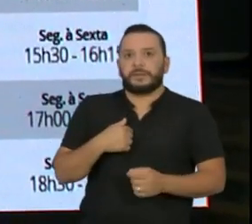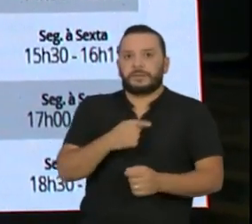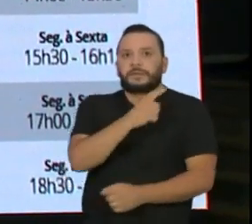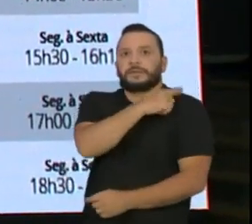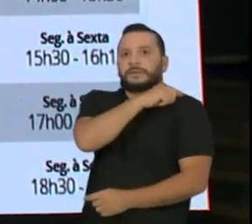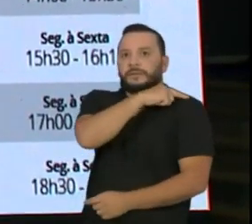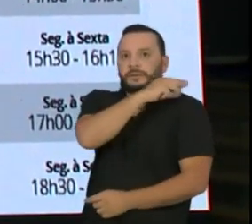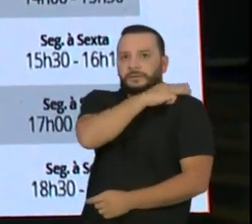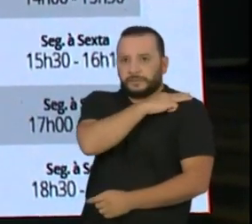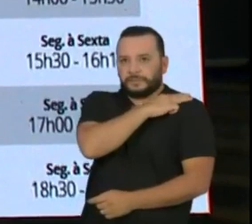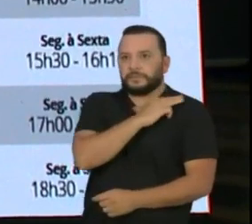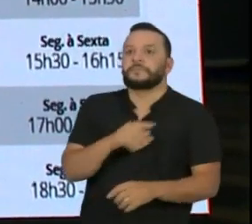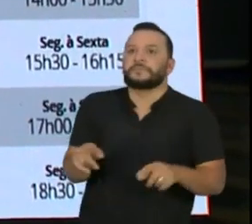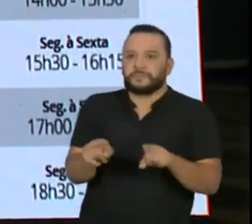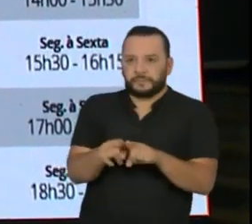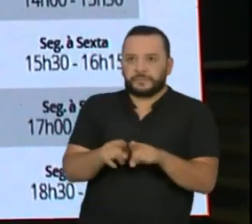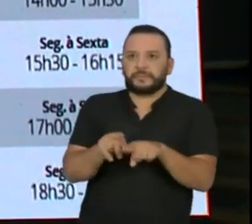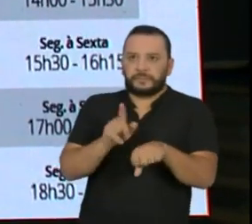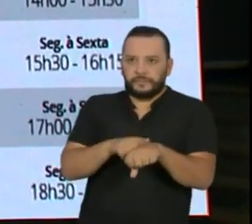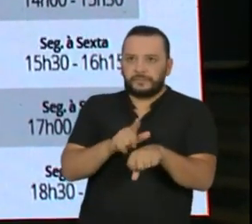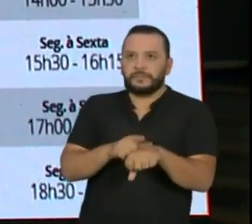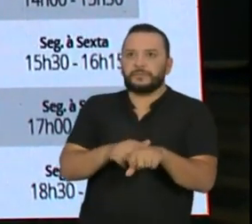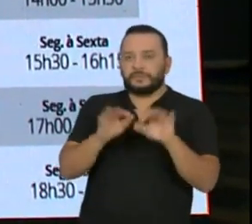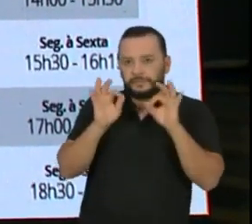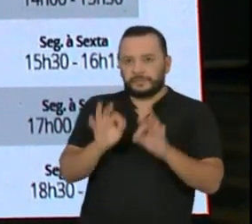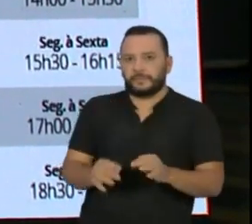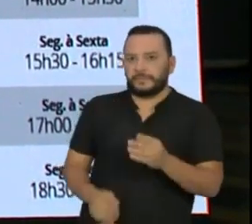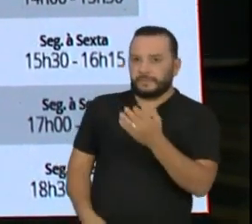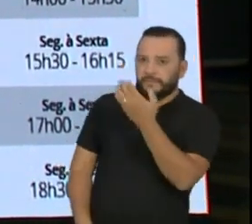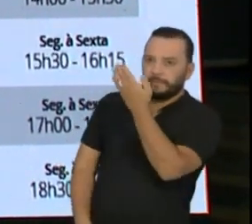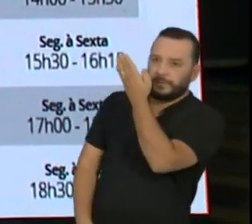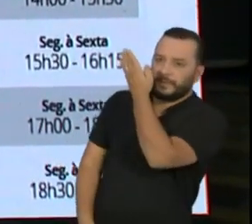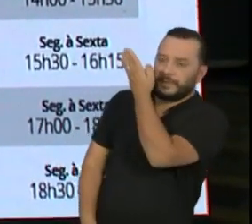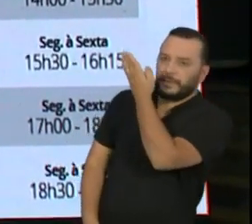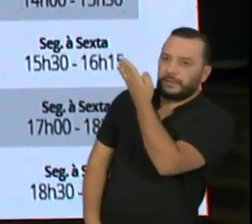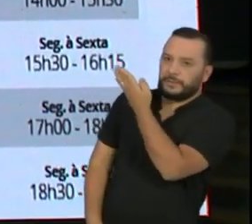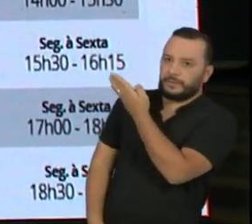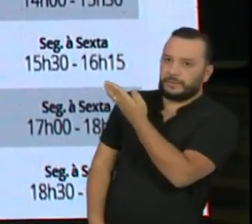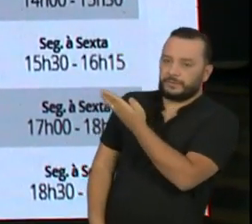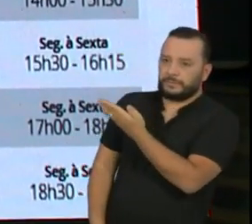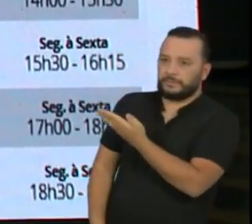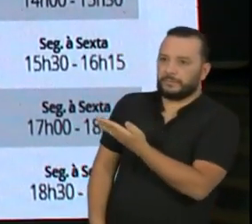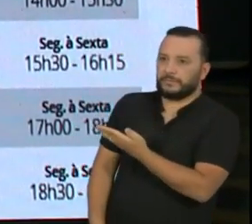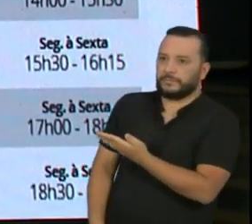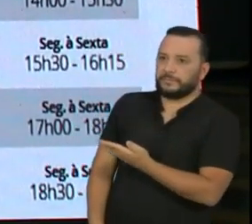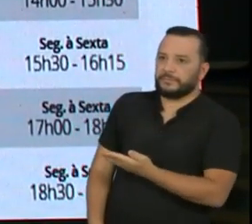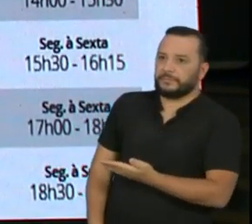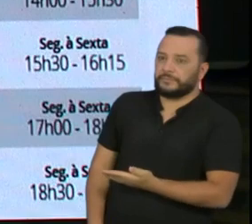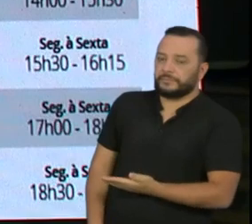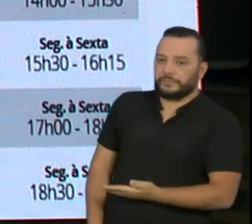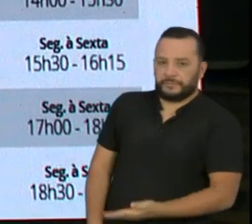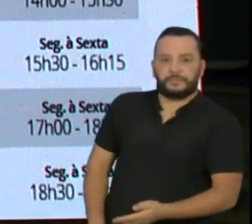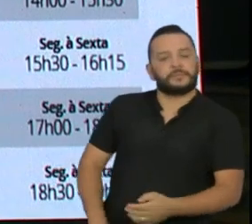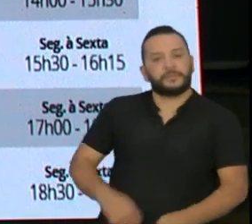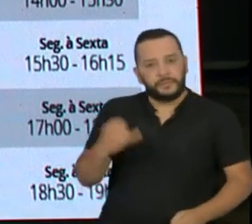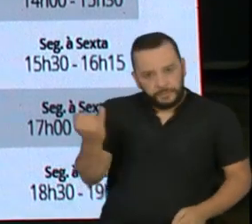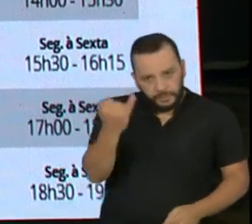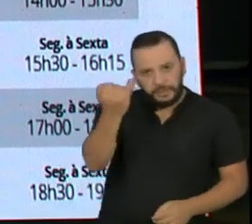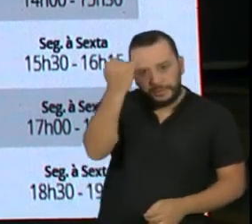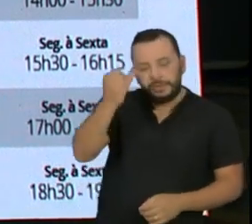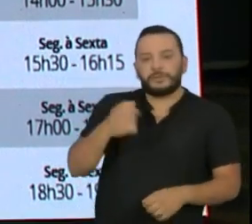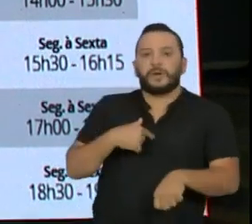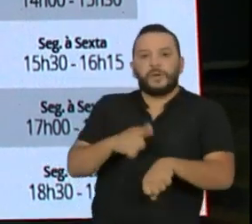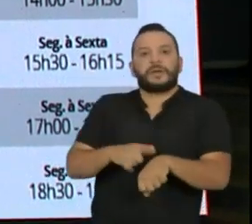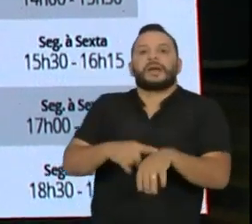médio, nós temos também horários definidos para cada uma das séries. Isso é muito importante para dar rotina aos nossos